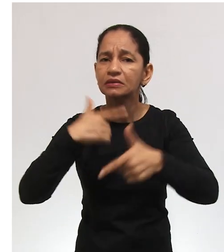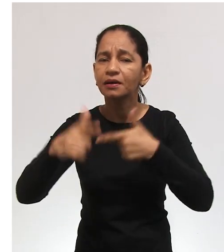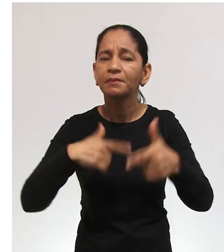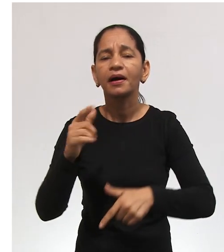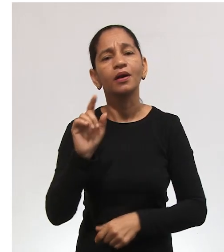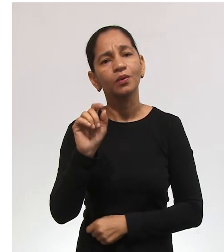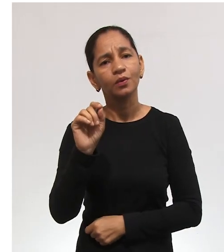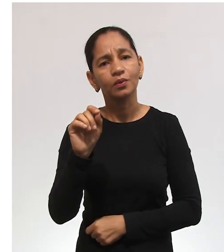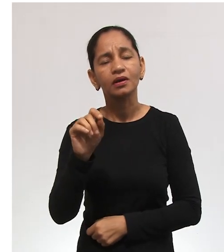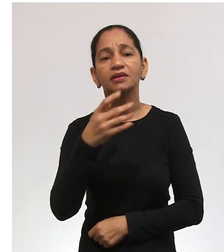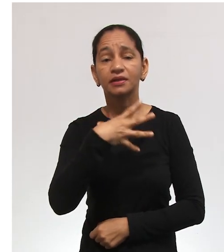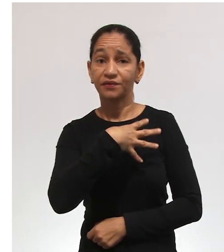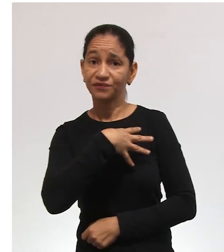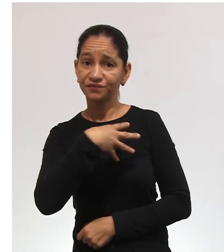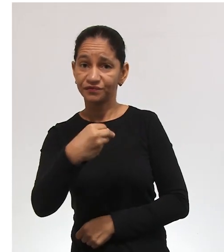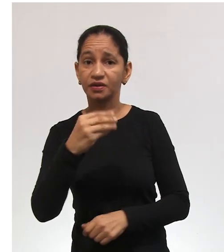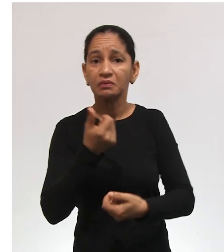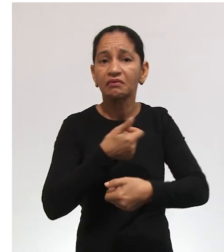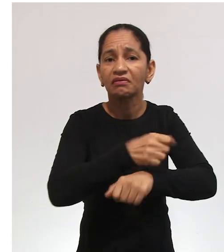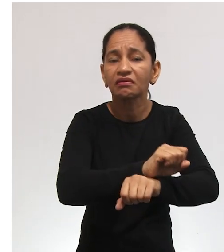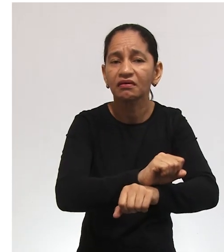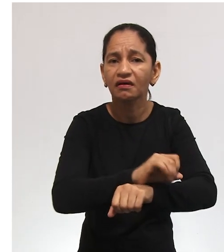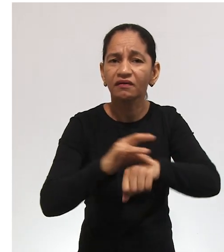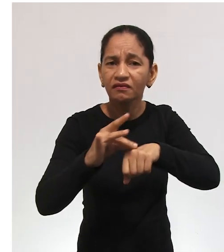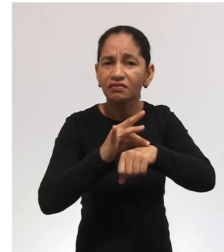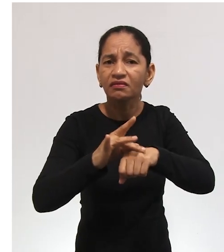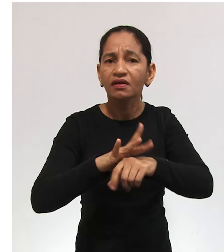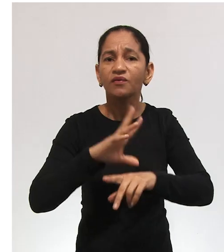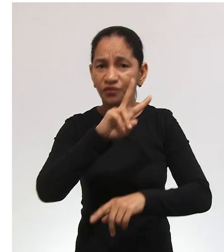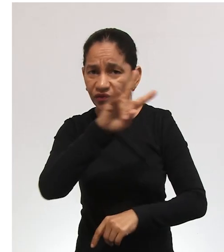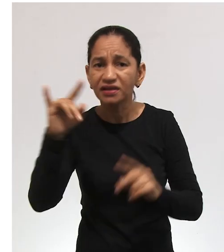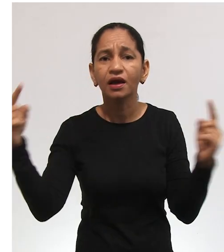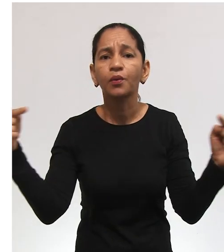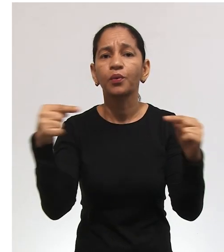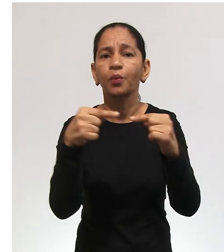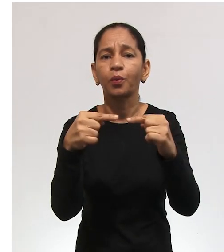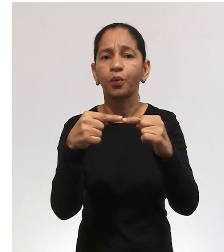sentido de que filho de escravo também seria